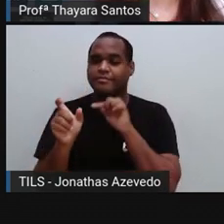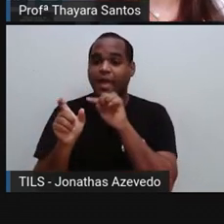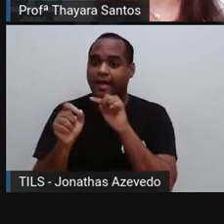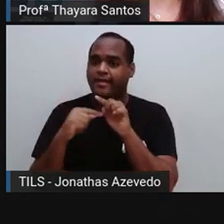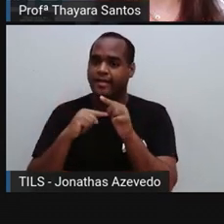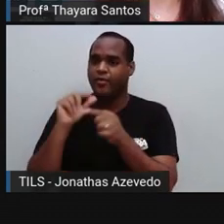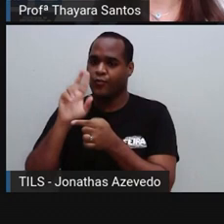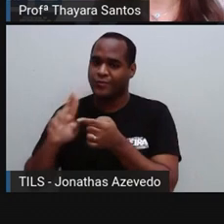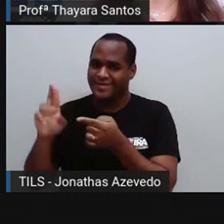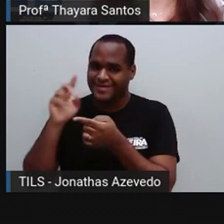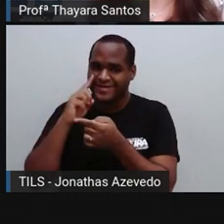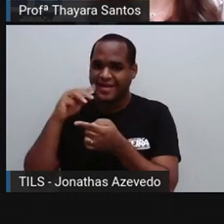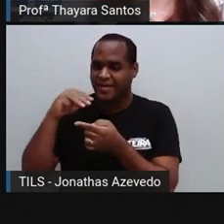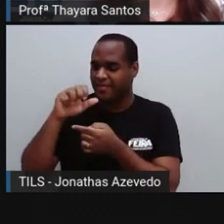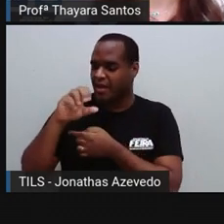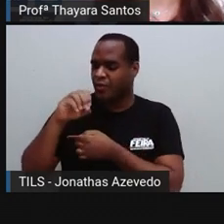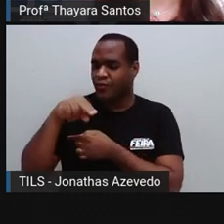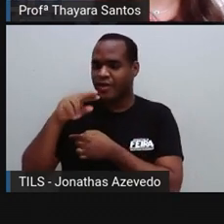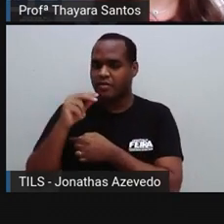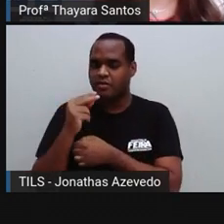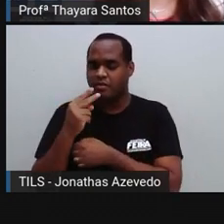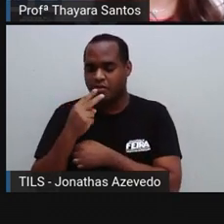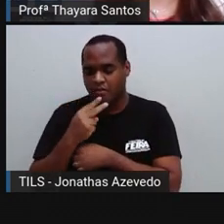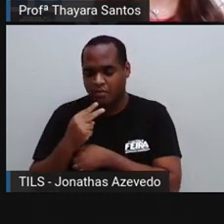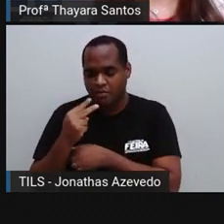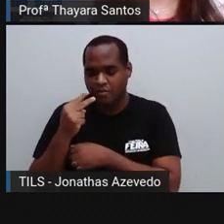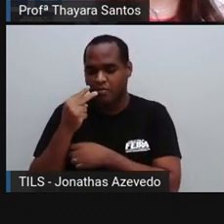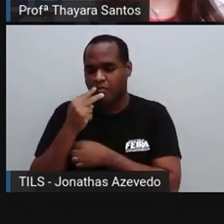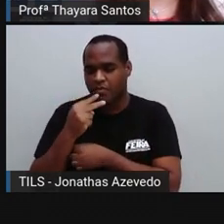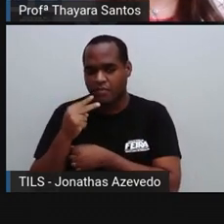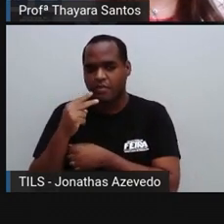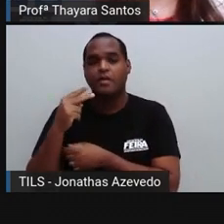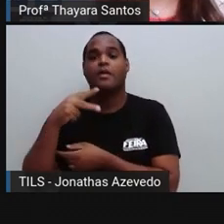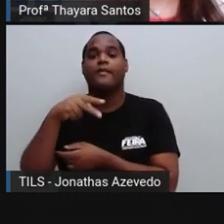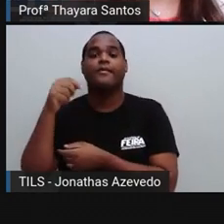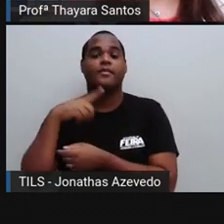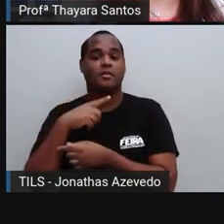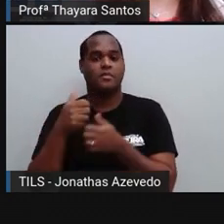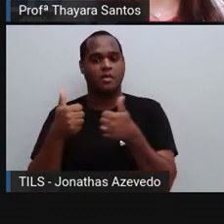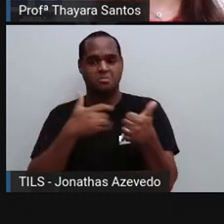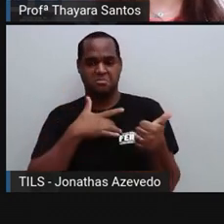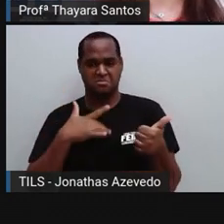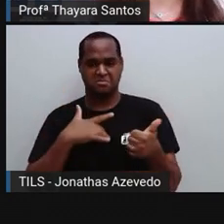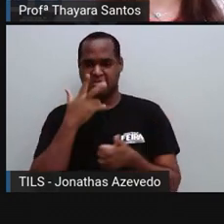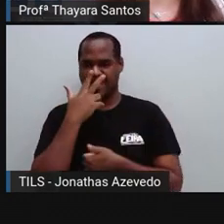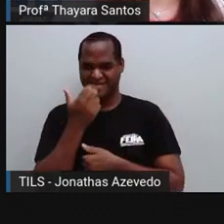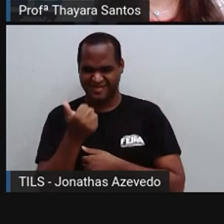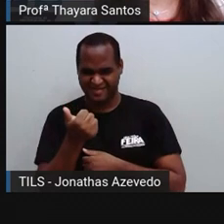maconha, primeiro, ela tem a sensação de bem-estar e relaxamento, começa a ficar muito à vontade,